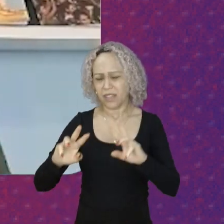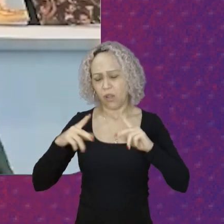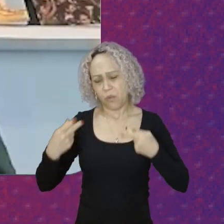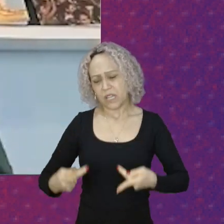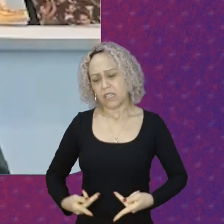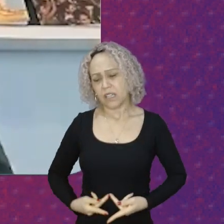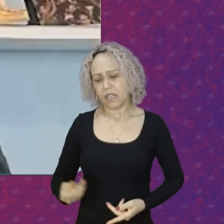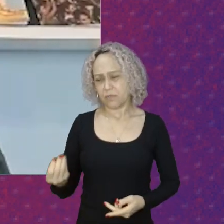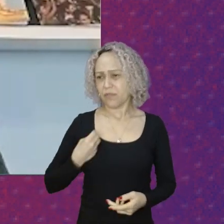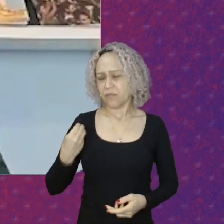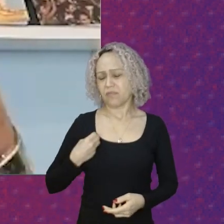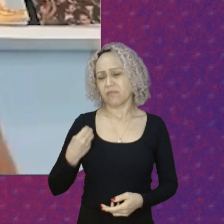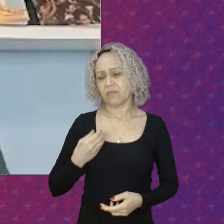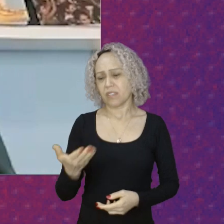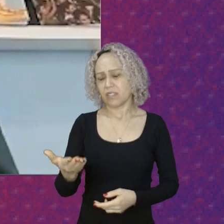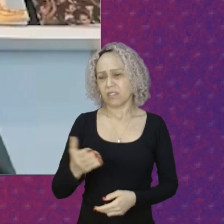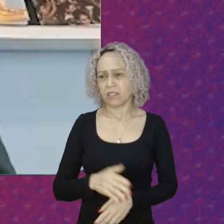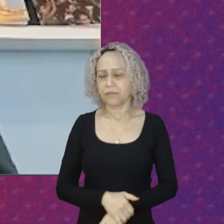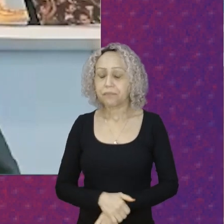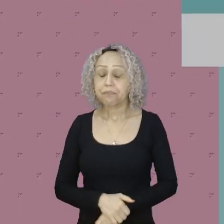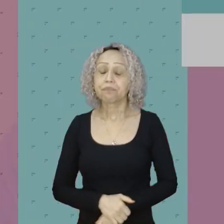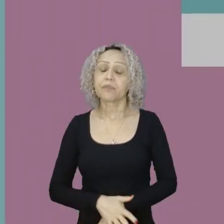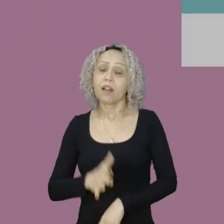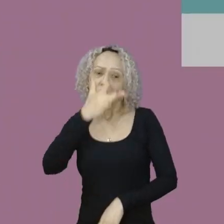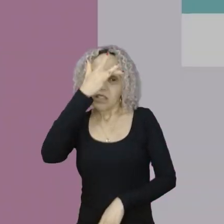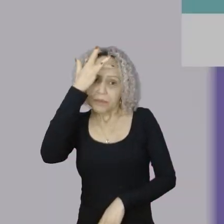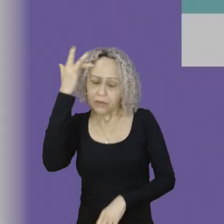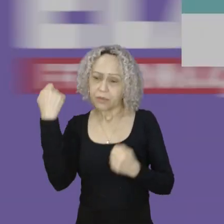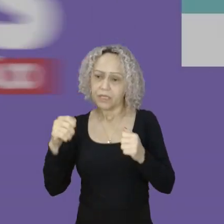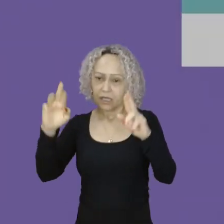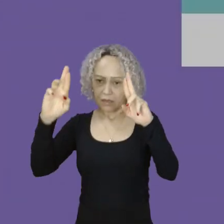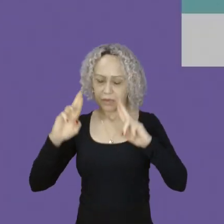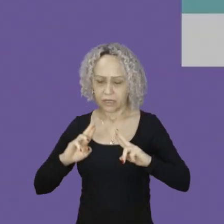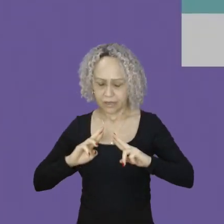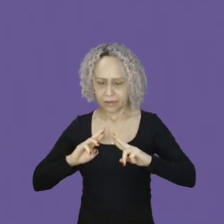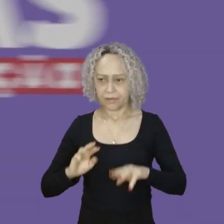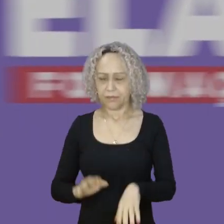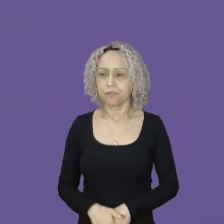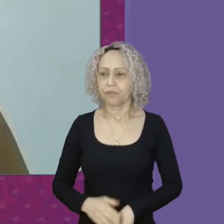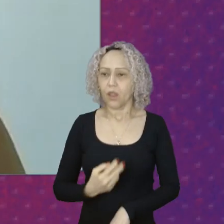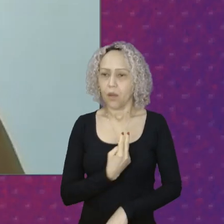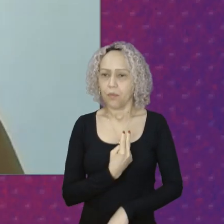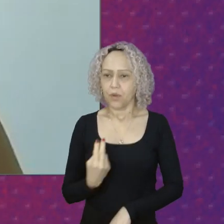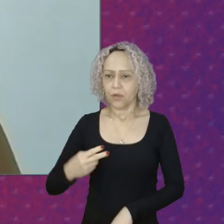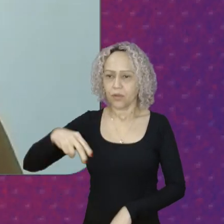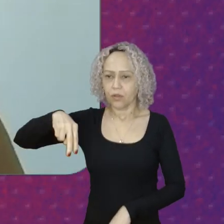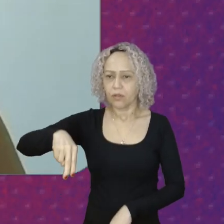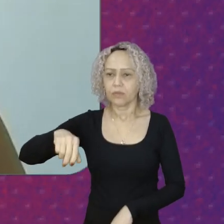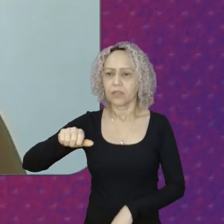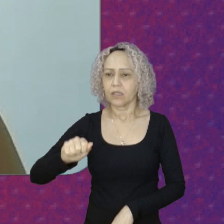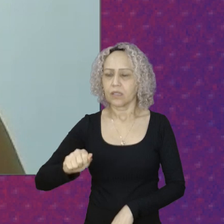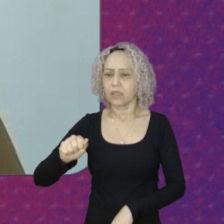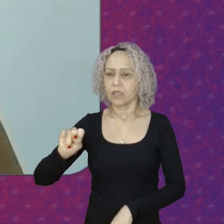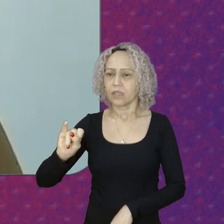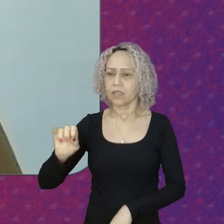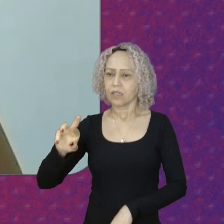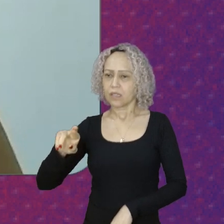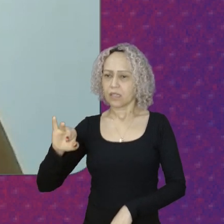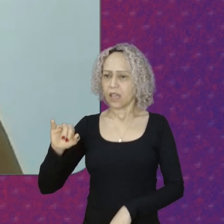e respeitar a nossa fala, respeitar o nosso olhar. Meu nome é Naira Rodrigues Gaspar, eu sou